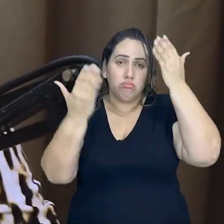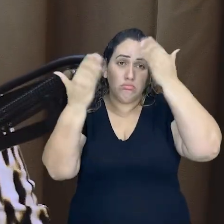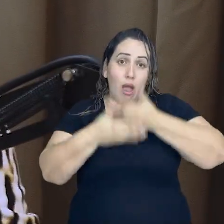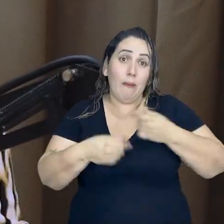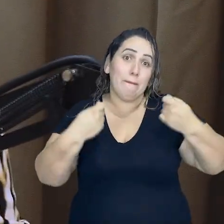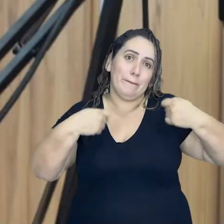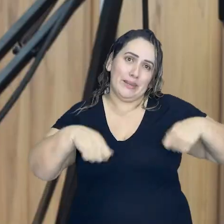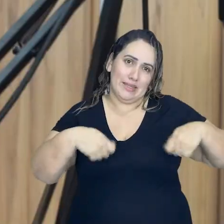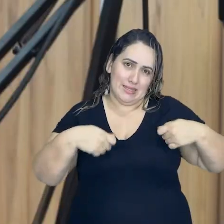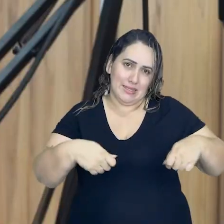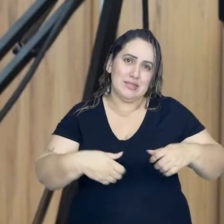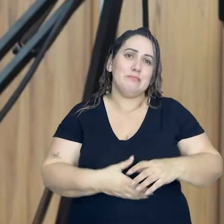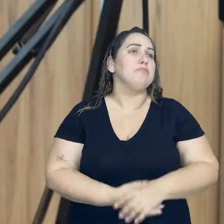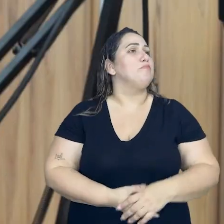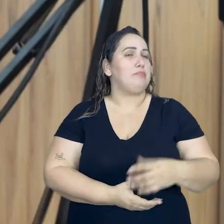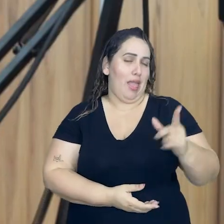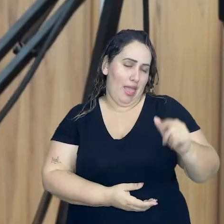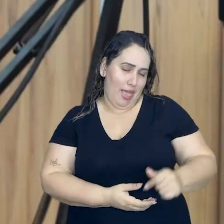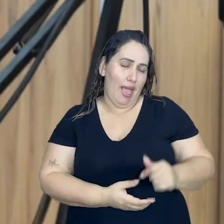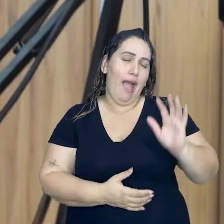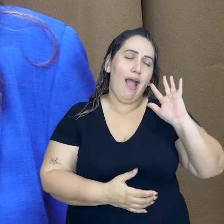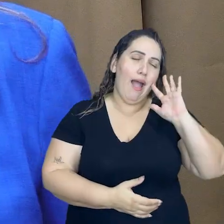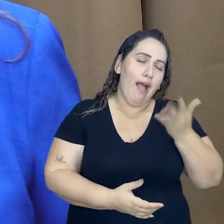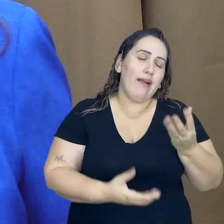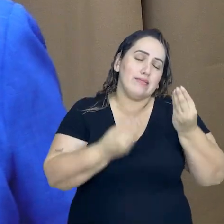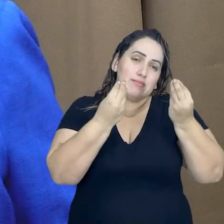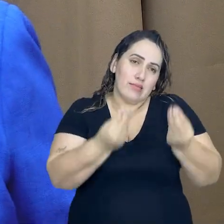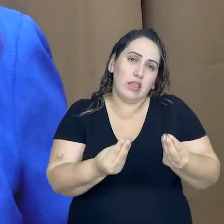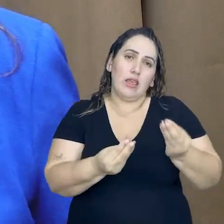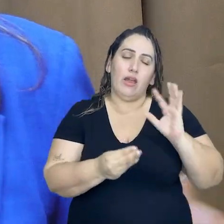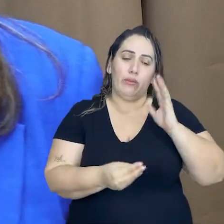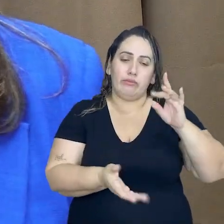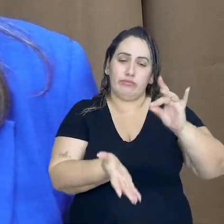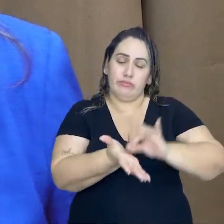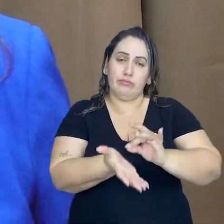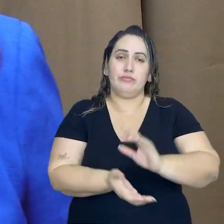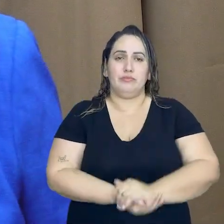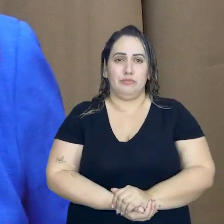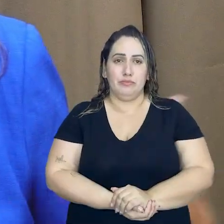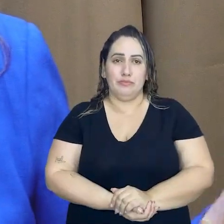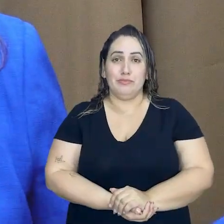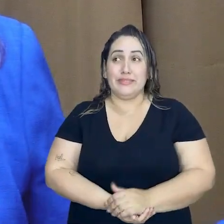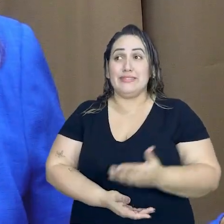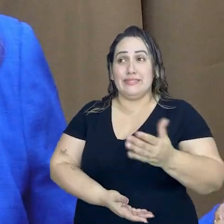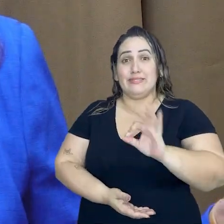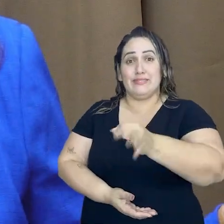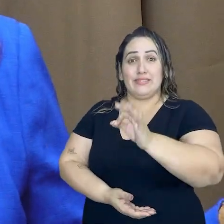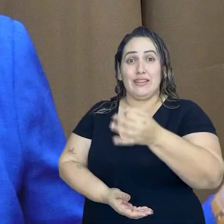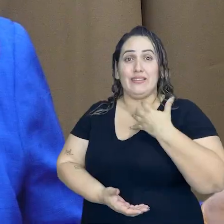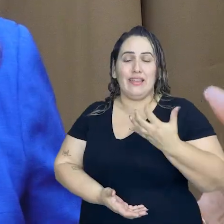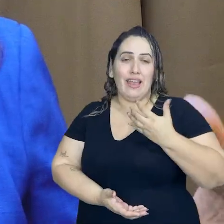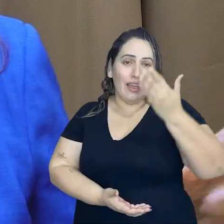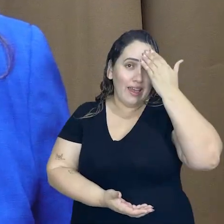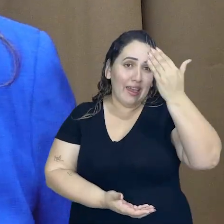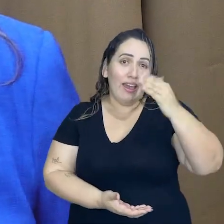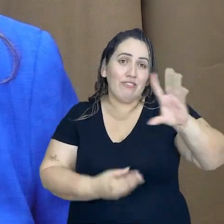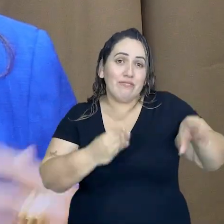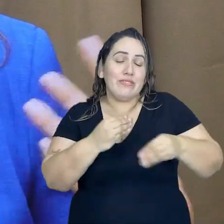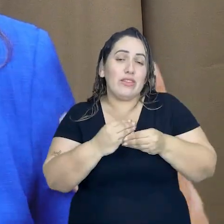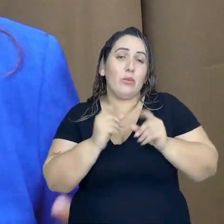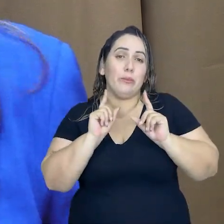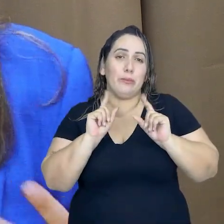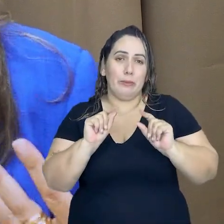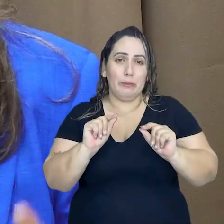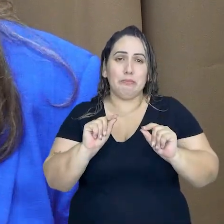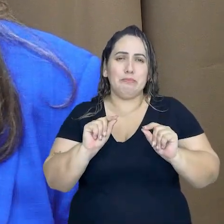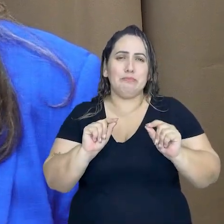que funciona. Uhum. Algo a acrescentar, Lígia? Eu quero acrescentar, sim, só para falar um pouquinho sobre a distribuição, né? Dizer